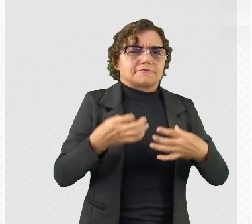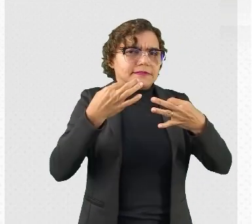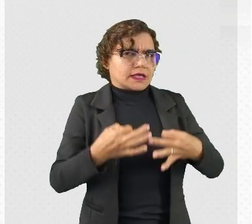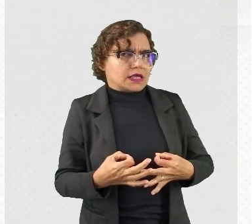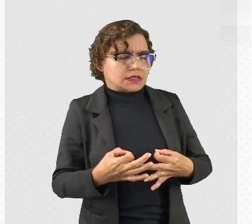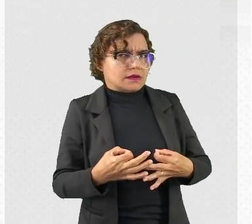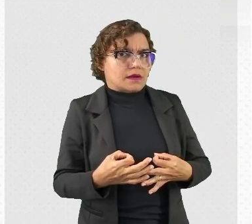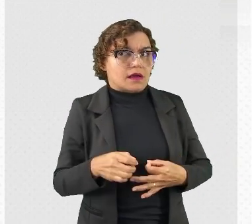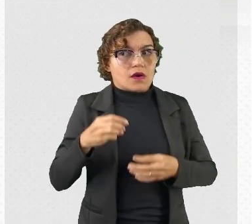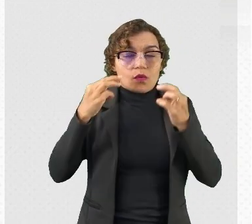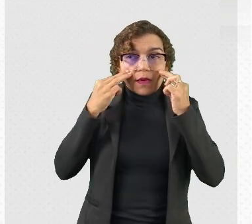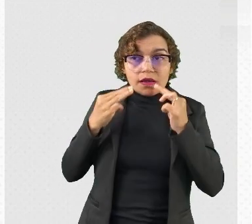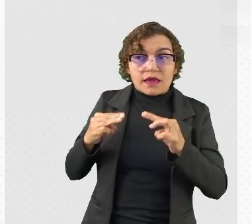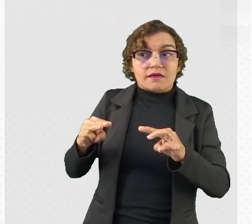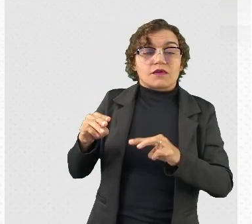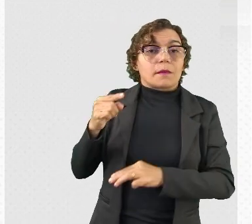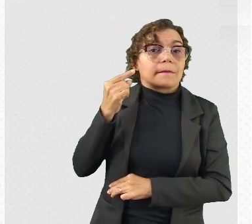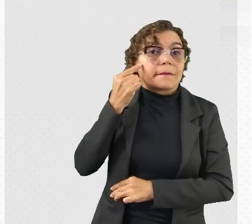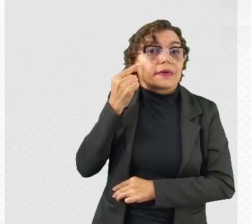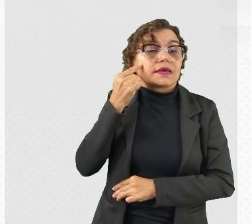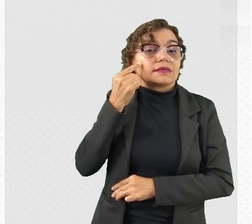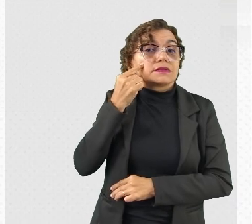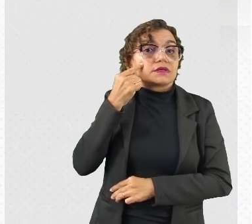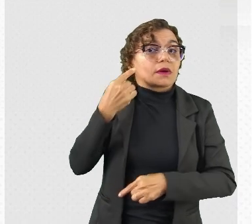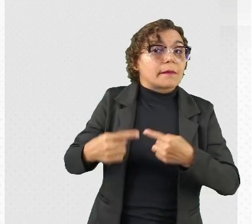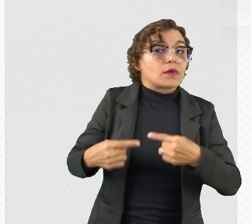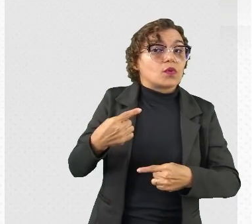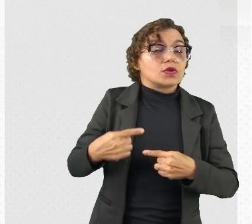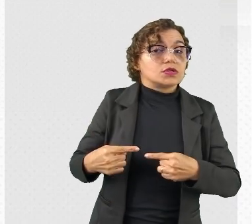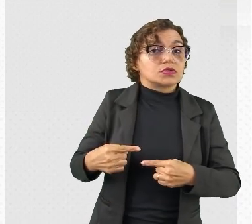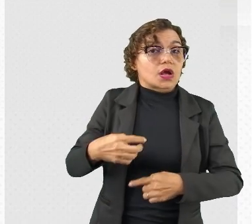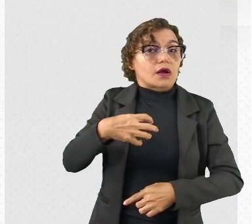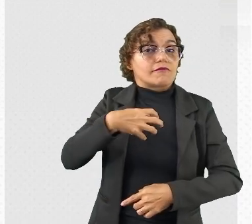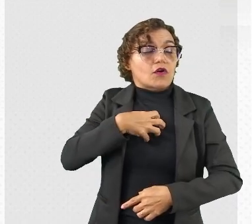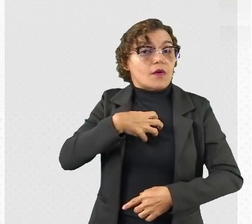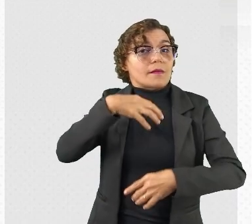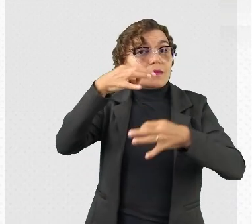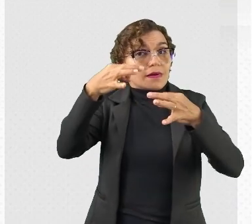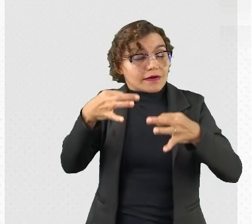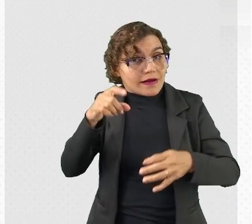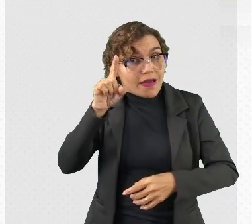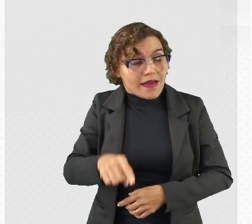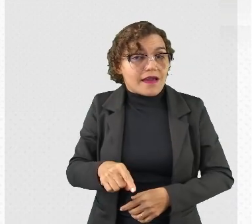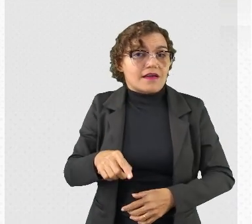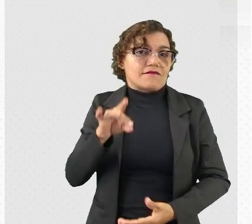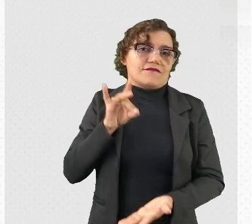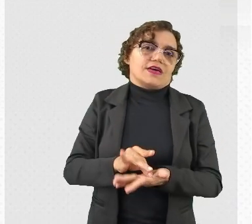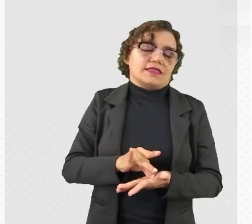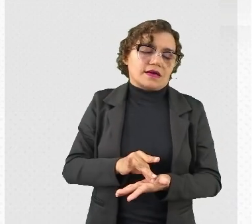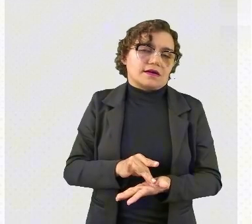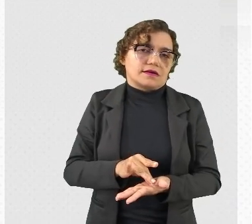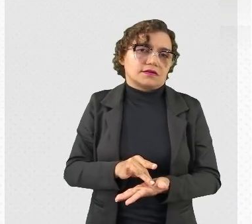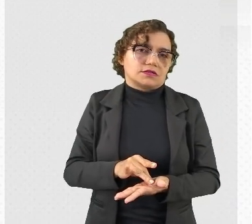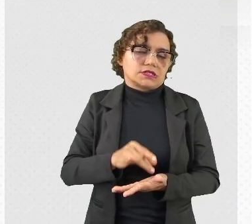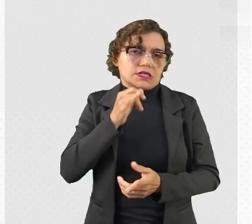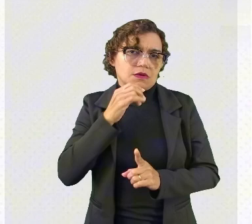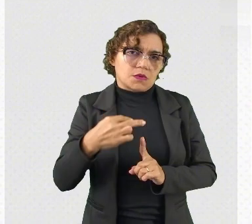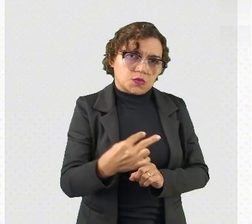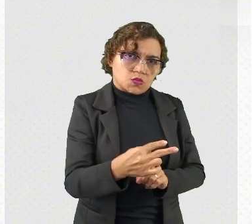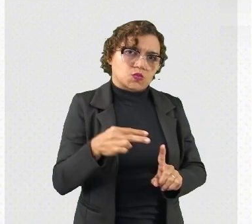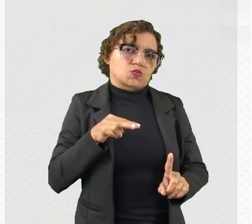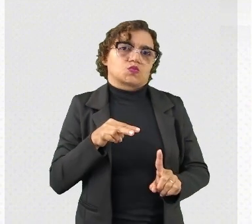O Maquiavel está pensando na política como ela é de fato, né? Então, pensando na política como ela é, a partir de uma